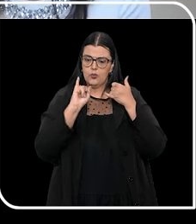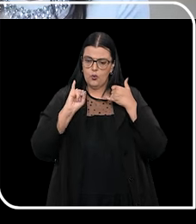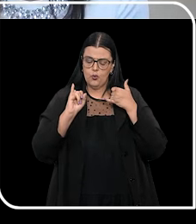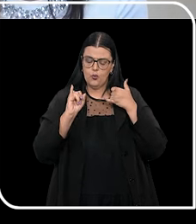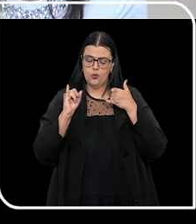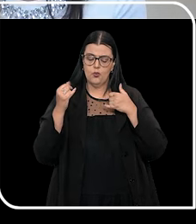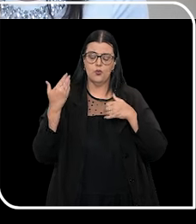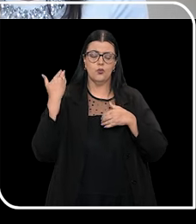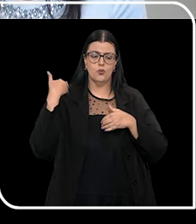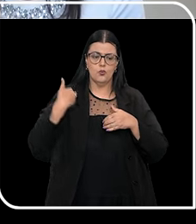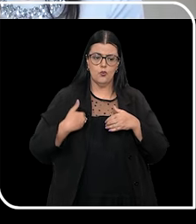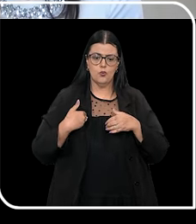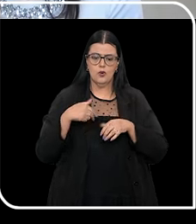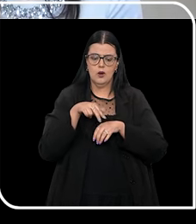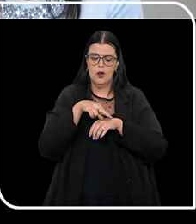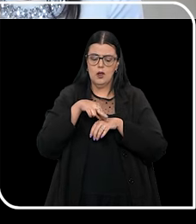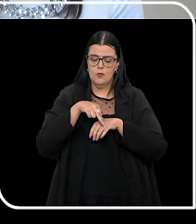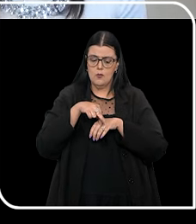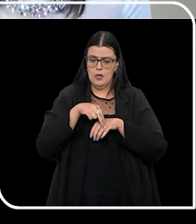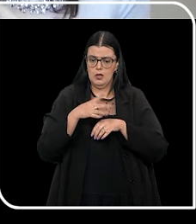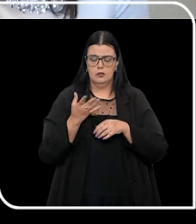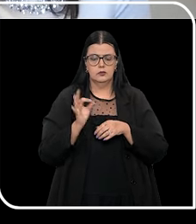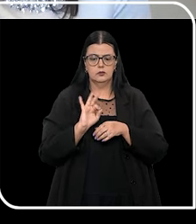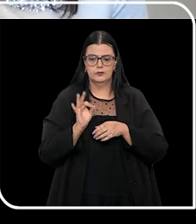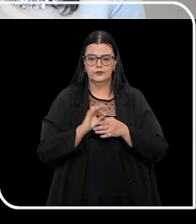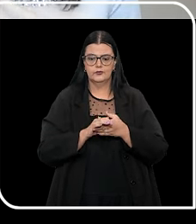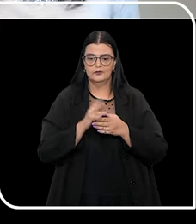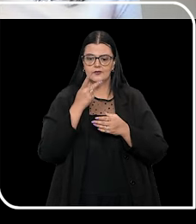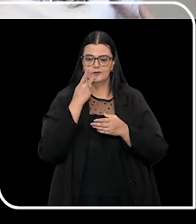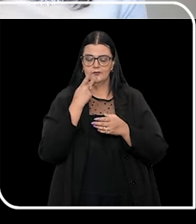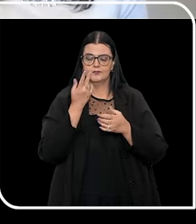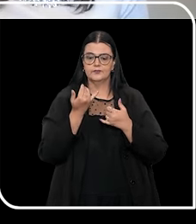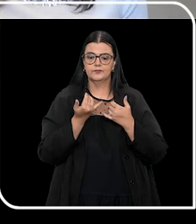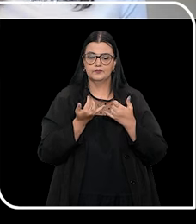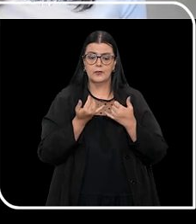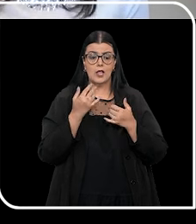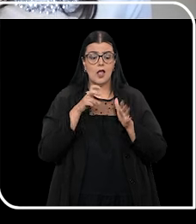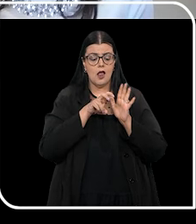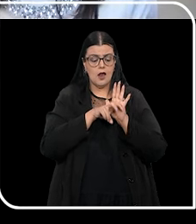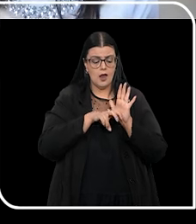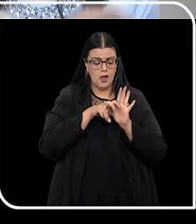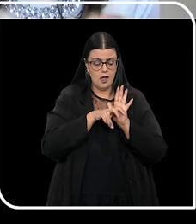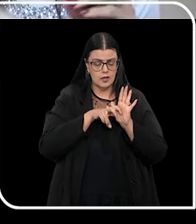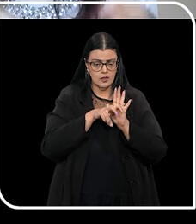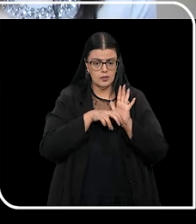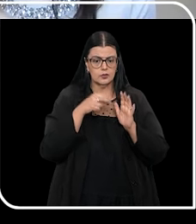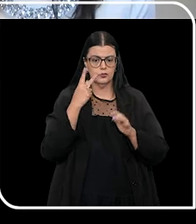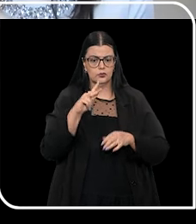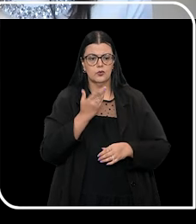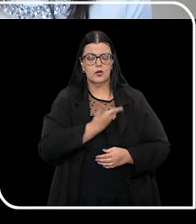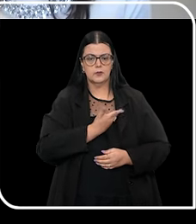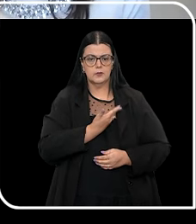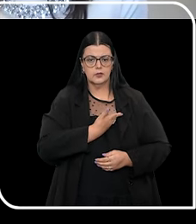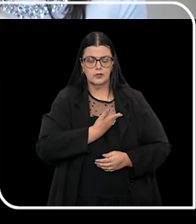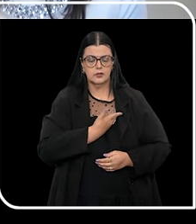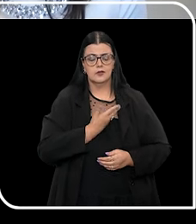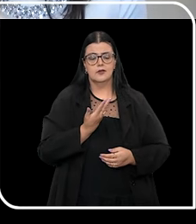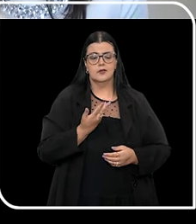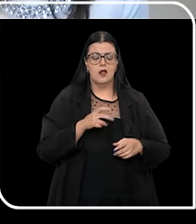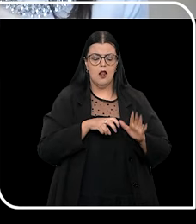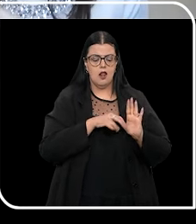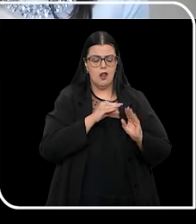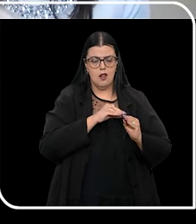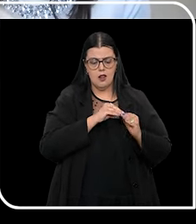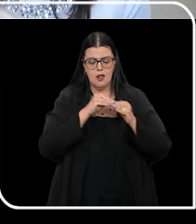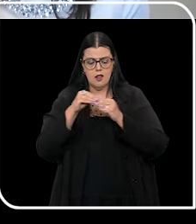fiozinhos das suas costas e você não mexe a perna eu explico para ela de forma lúdica mas a cadeira é sua amiga mamãe falei para elas que a